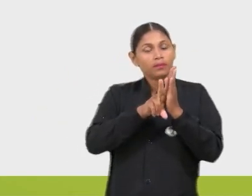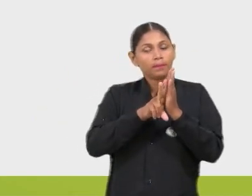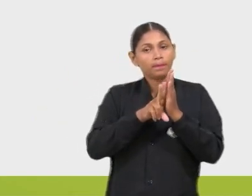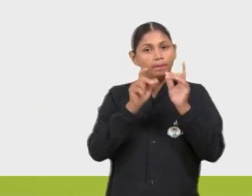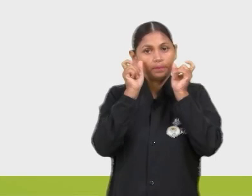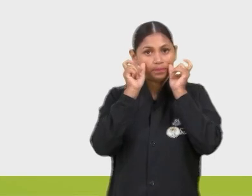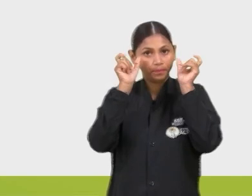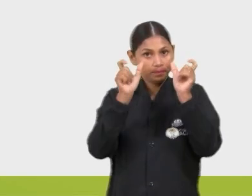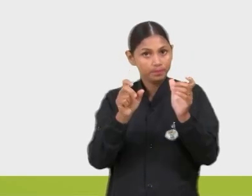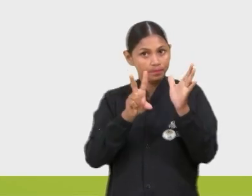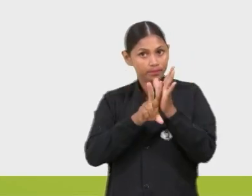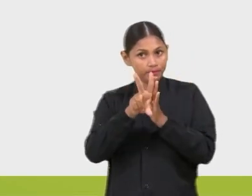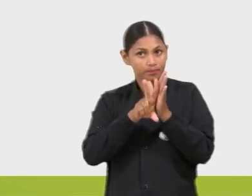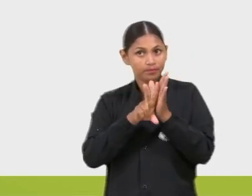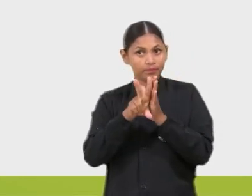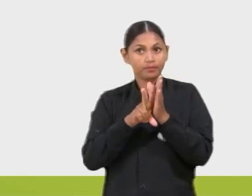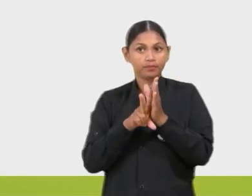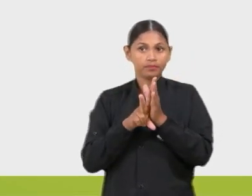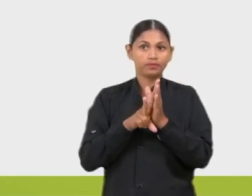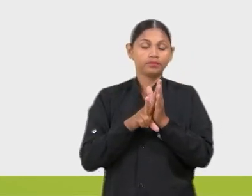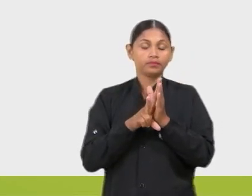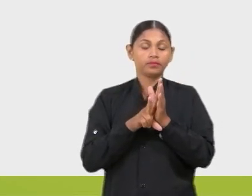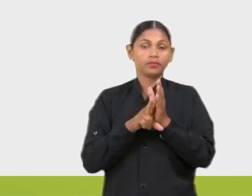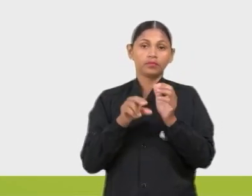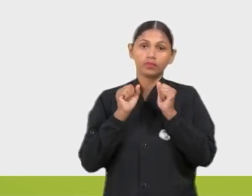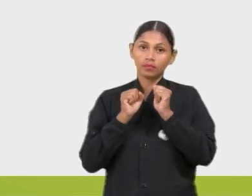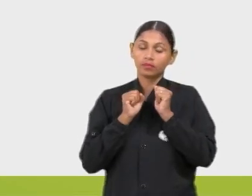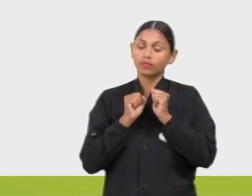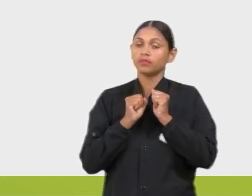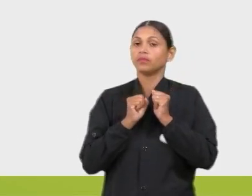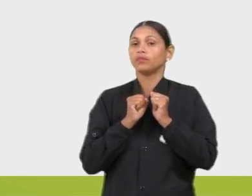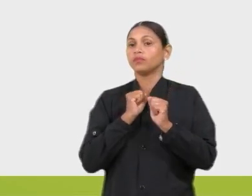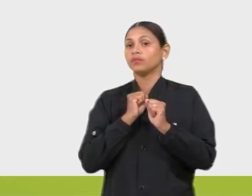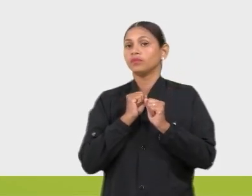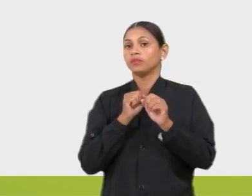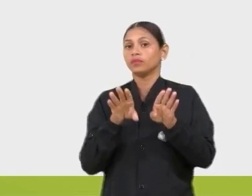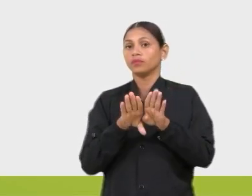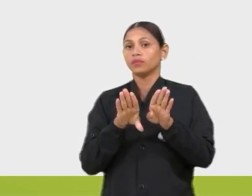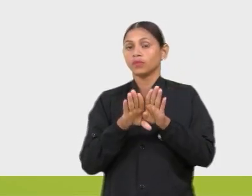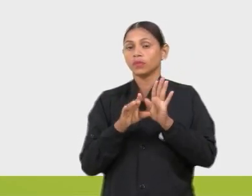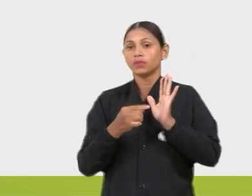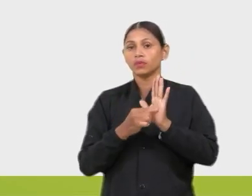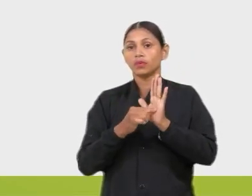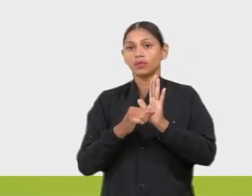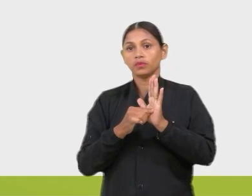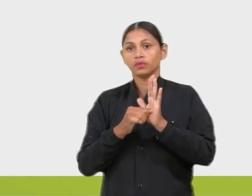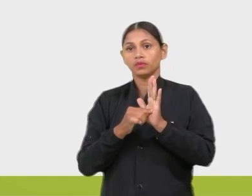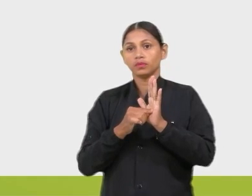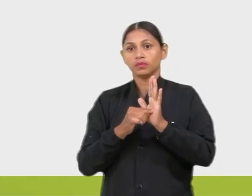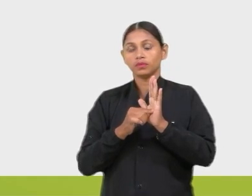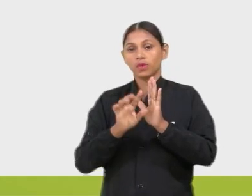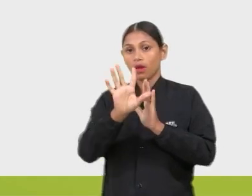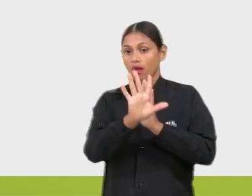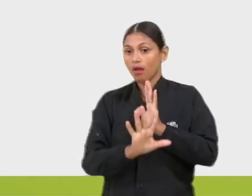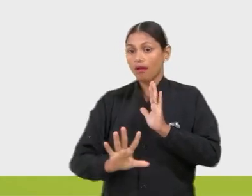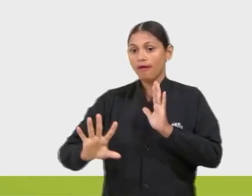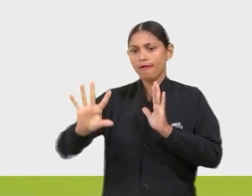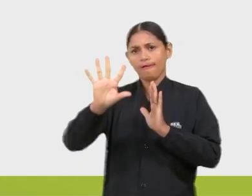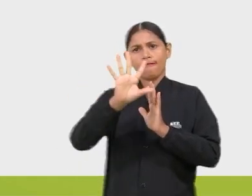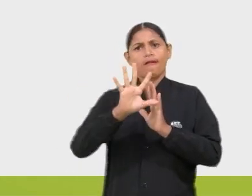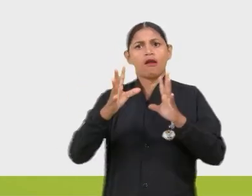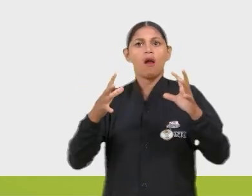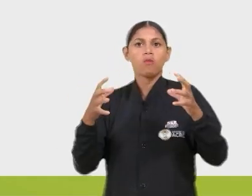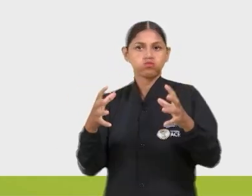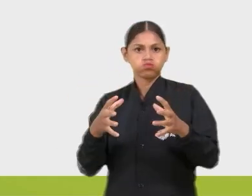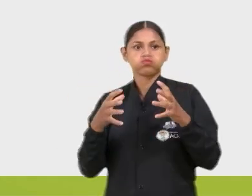também é uma que é bem menos usada, mas também pode aparecer para vocês, que é a área da esfera, tá? Então, o que que nós temos? Lembrando que a